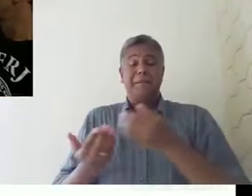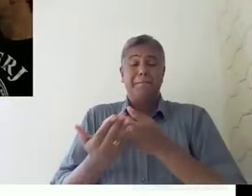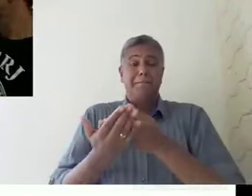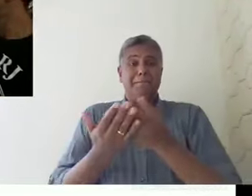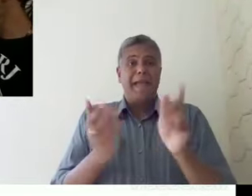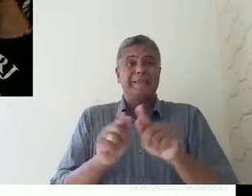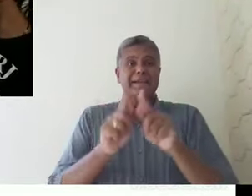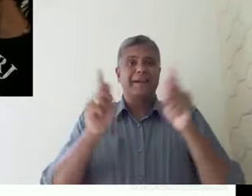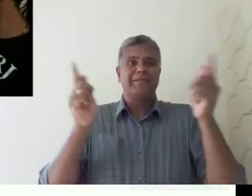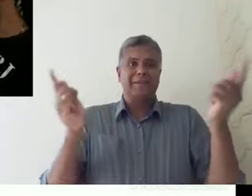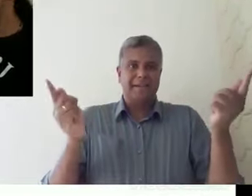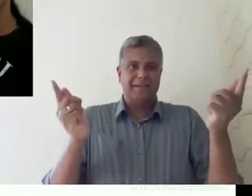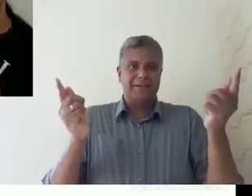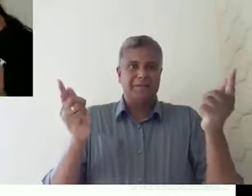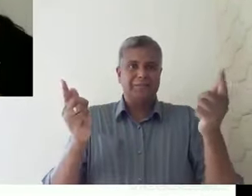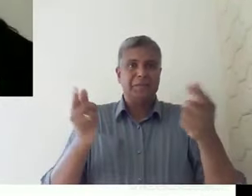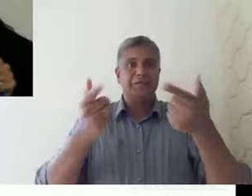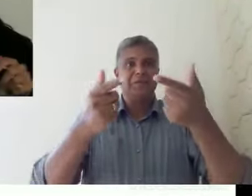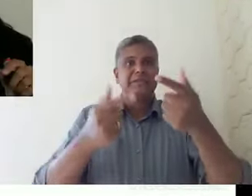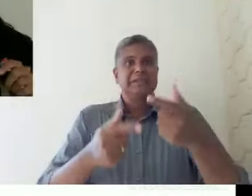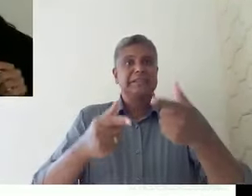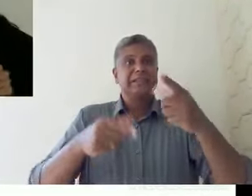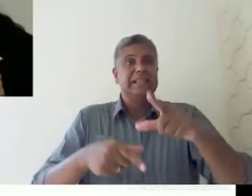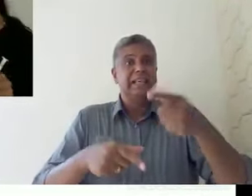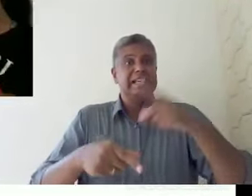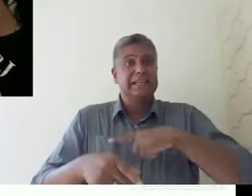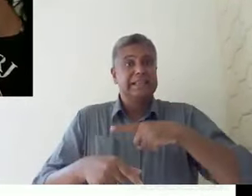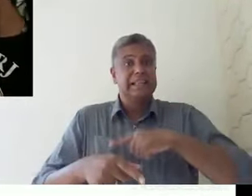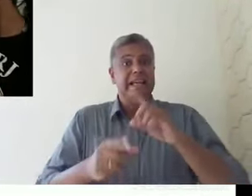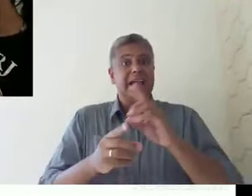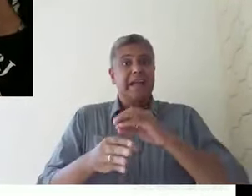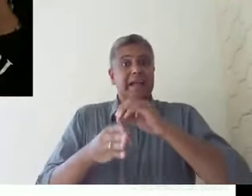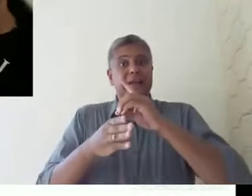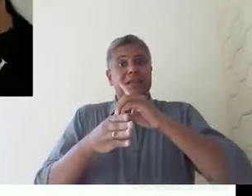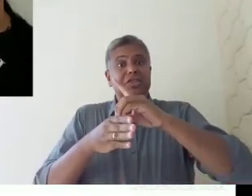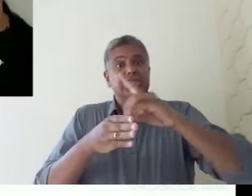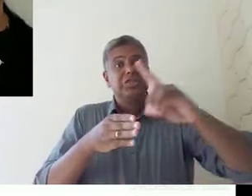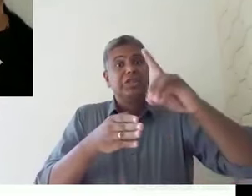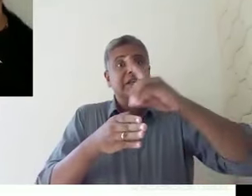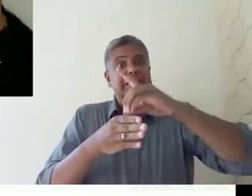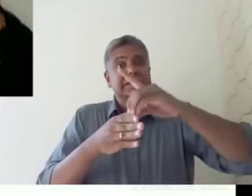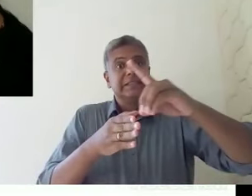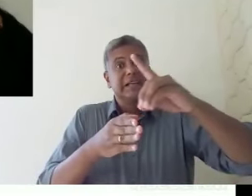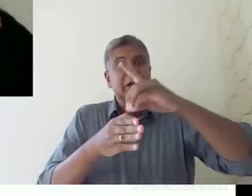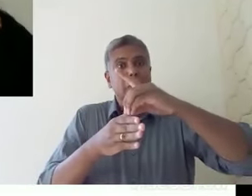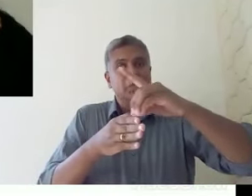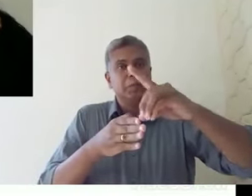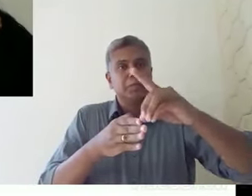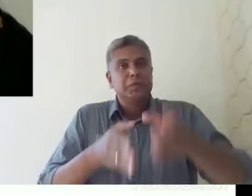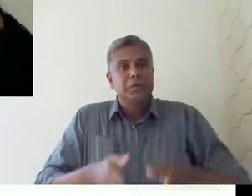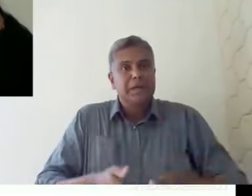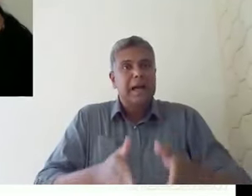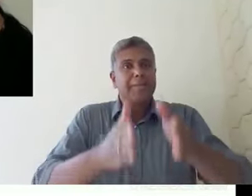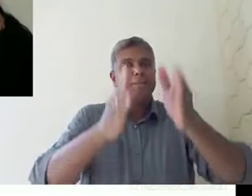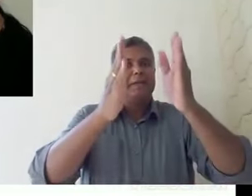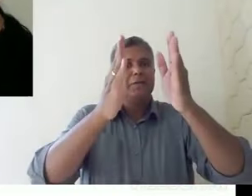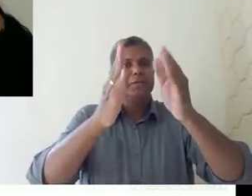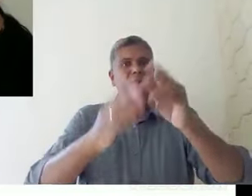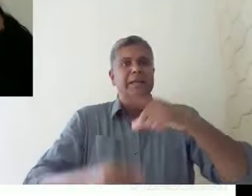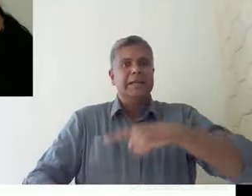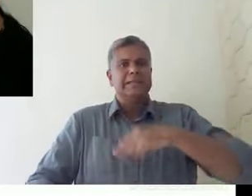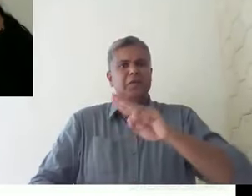Tem direção, que é o caminho. Nesse caso aqui, a direção vai ter um nome até diferente, que é a